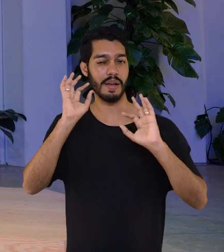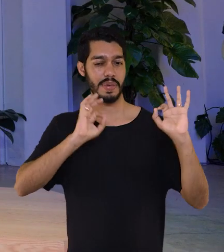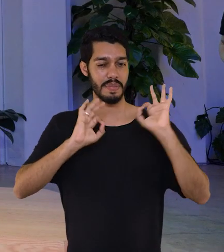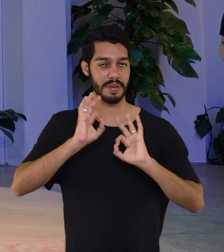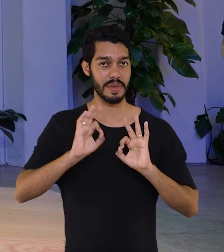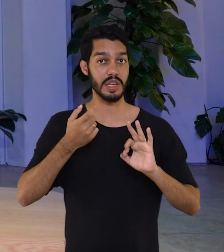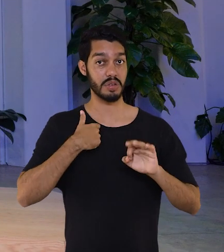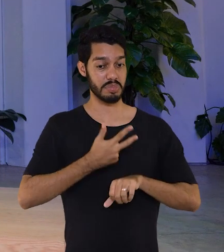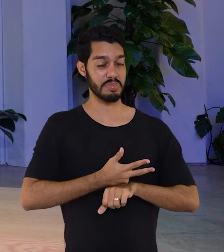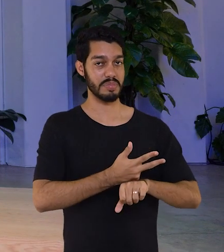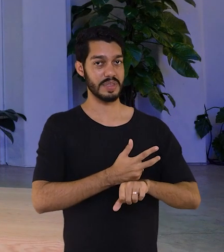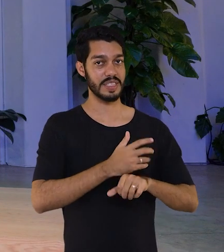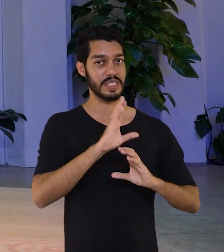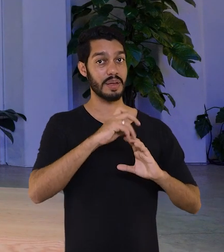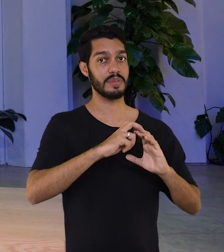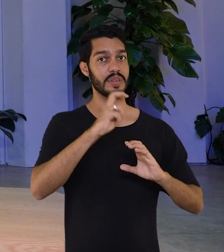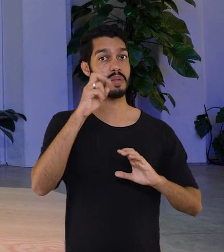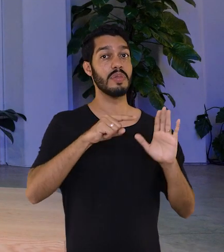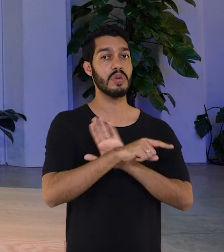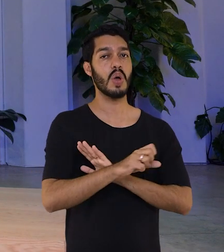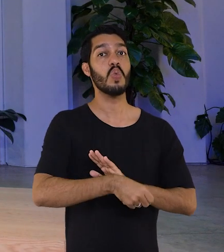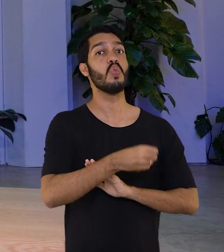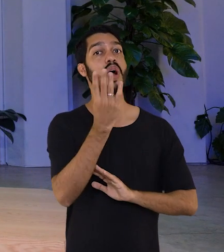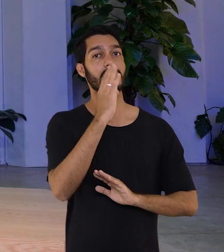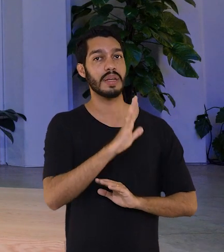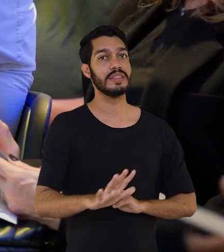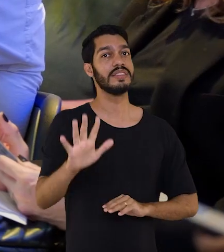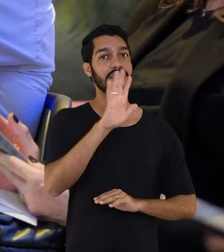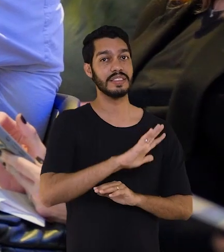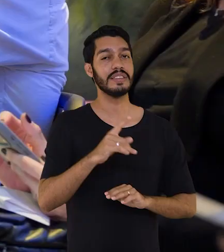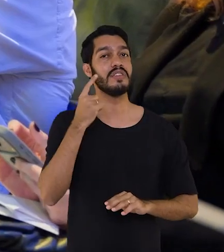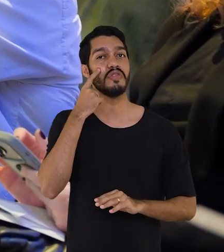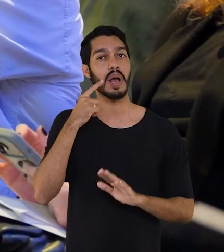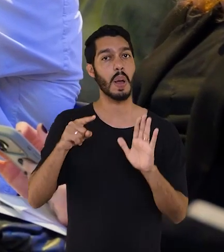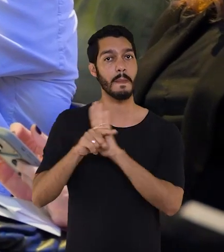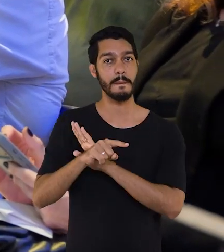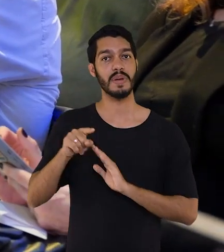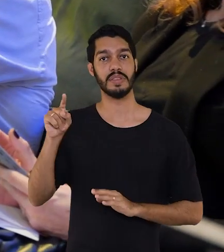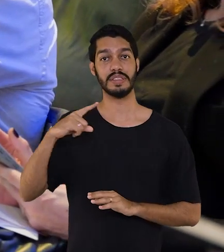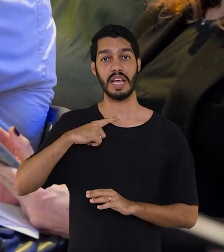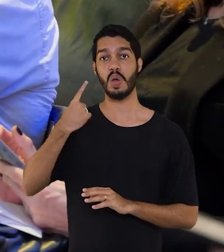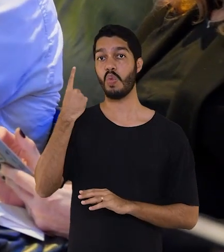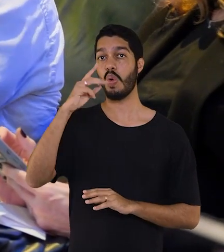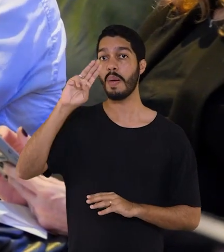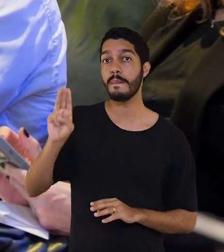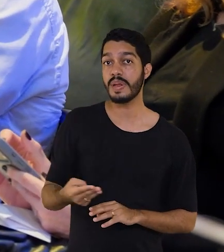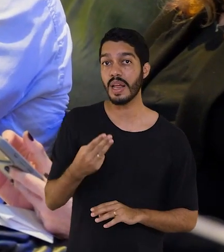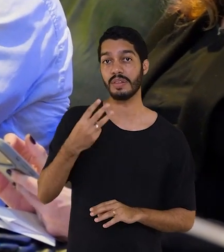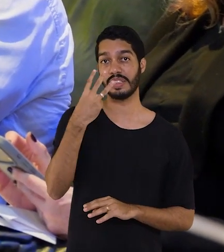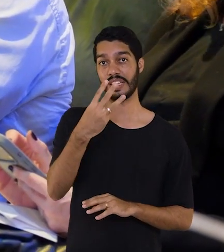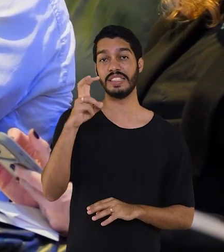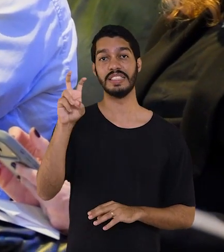de beleza. Eu fui consultar o ChatGPT para saber quantos salões de beleza existem no Brasil de fato. E aí? Segundo o